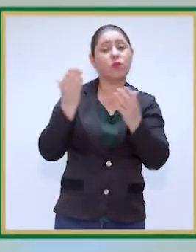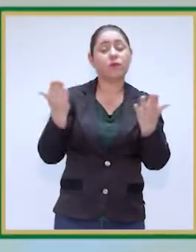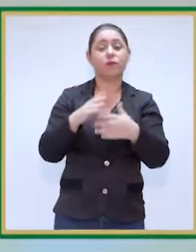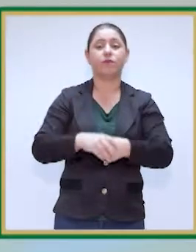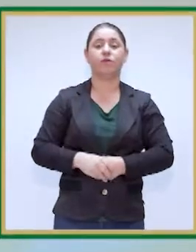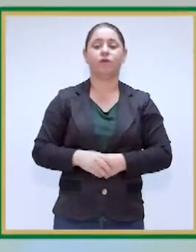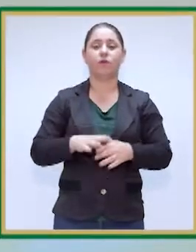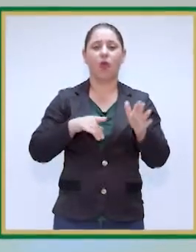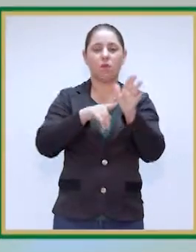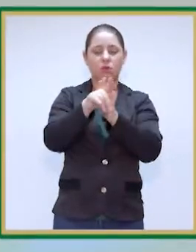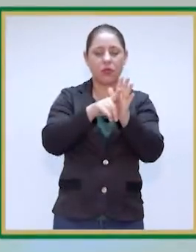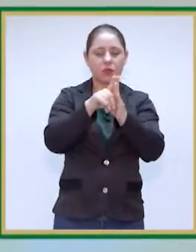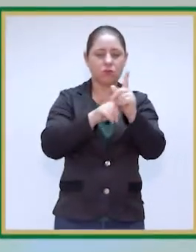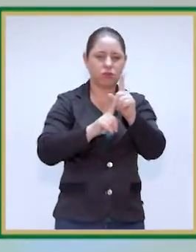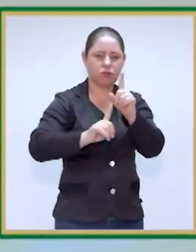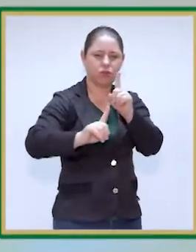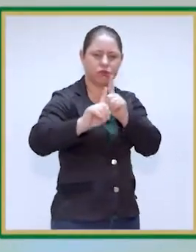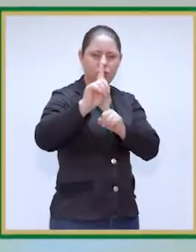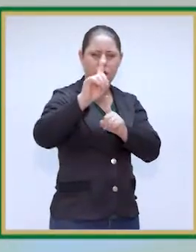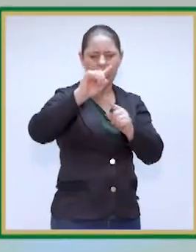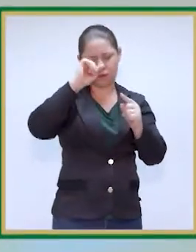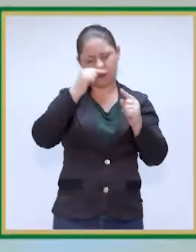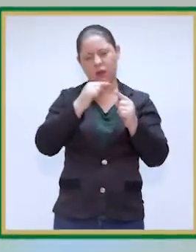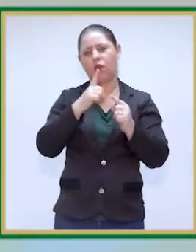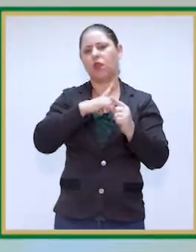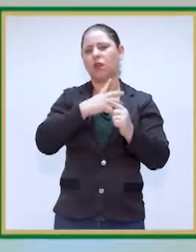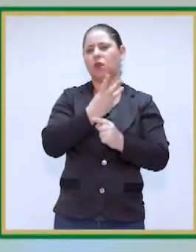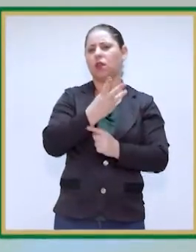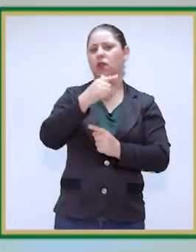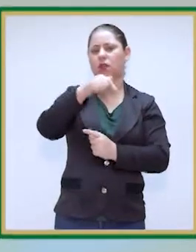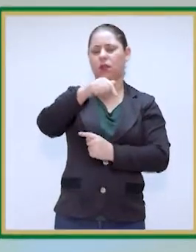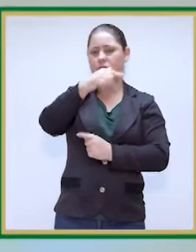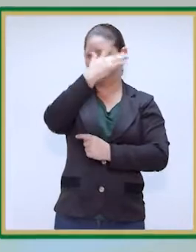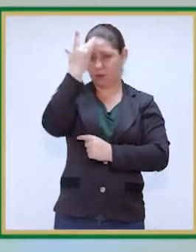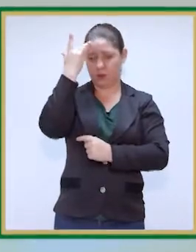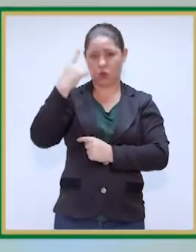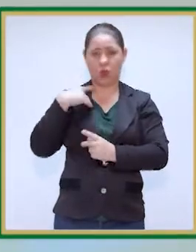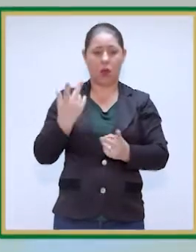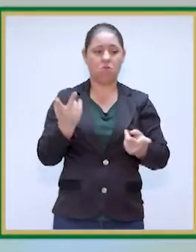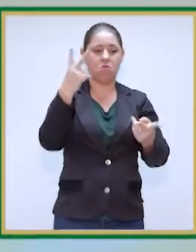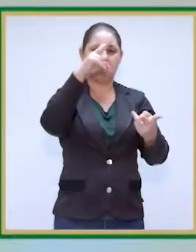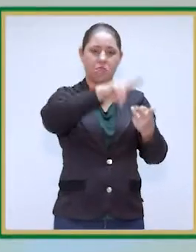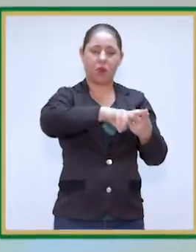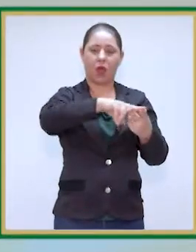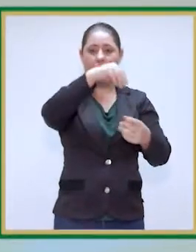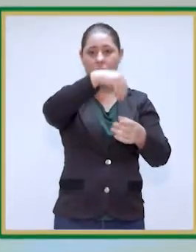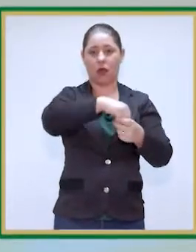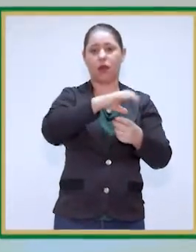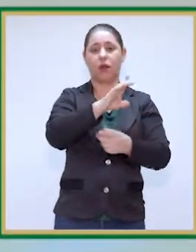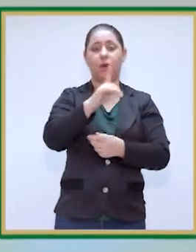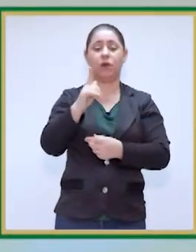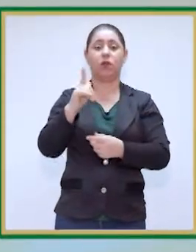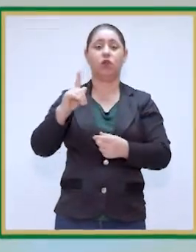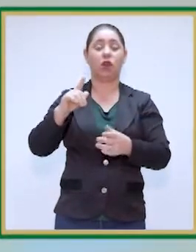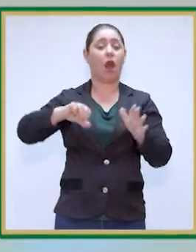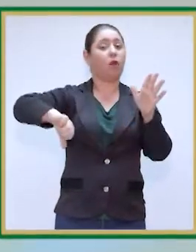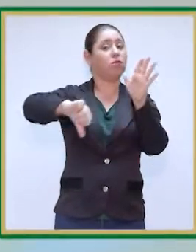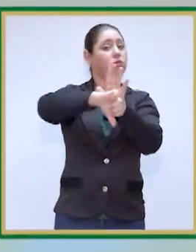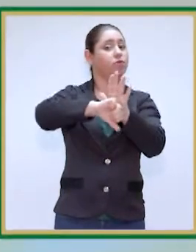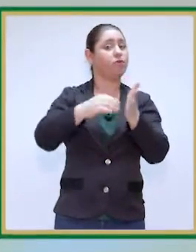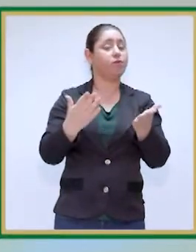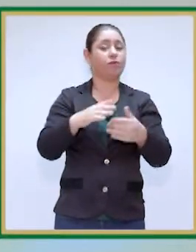ano. Esse levantamento identificou que pelo menos 37 pessoas foram mantidas presas em Campo Grande de forma